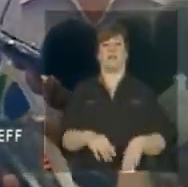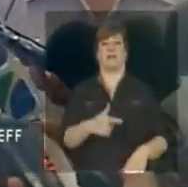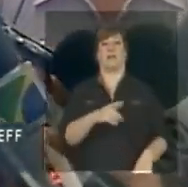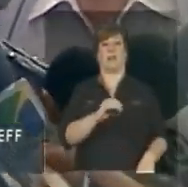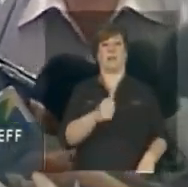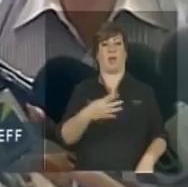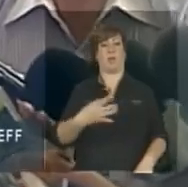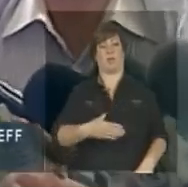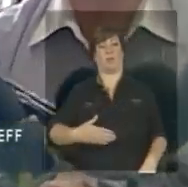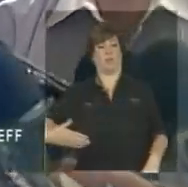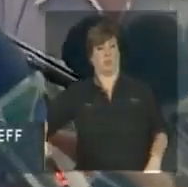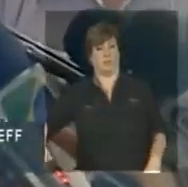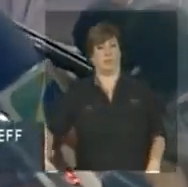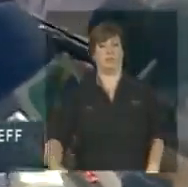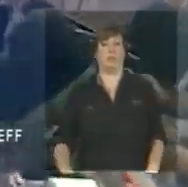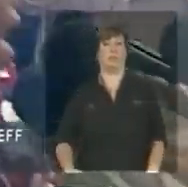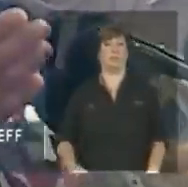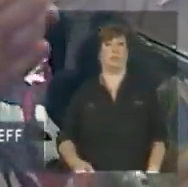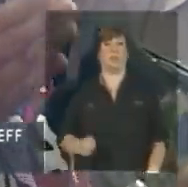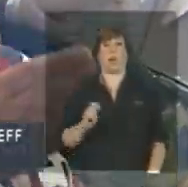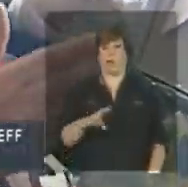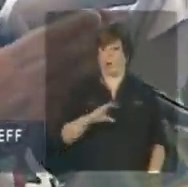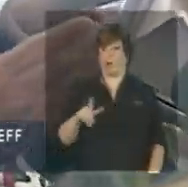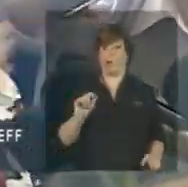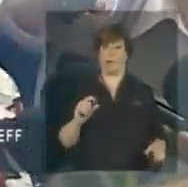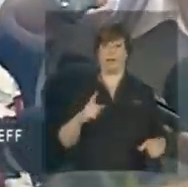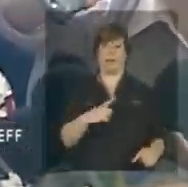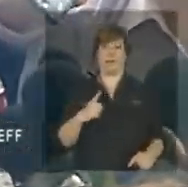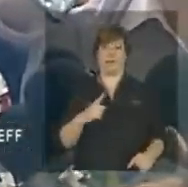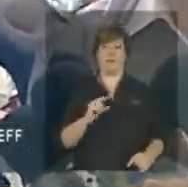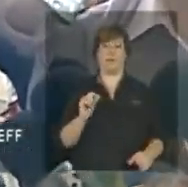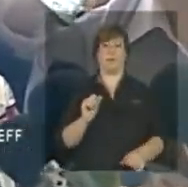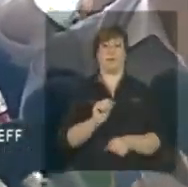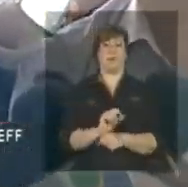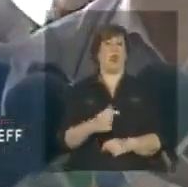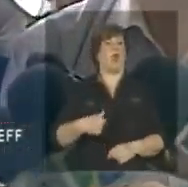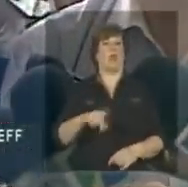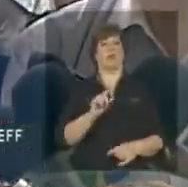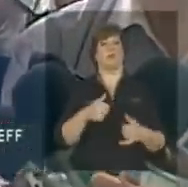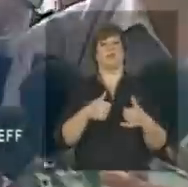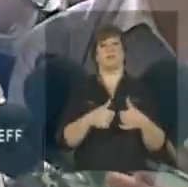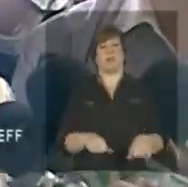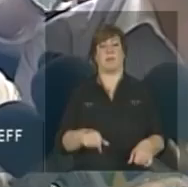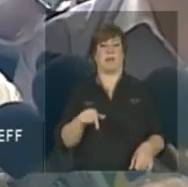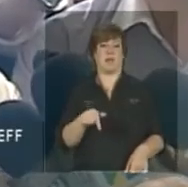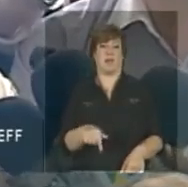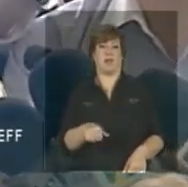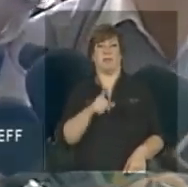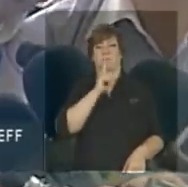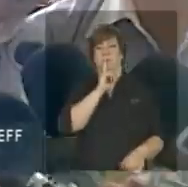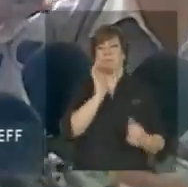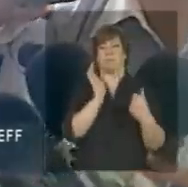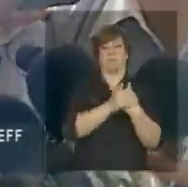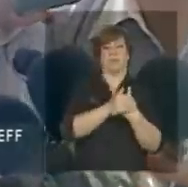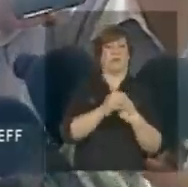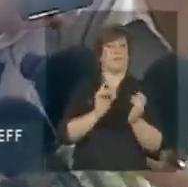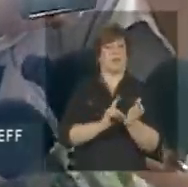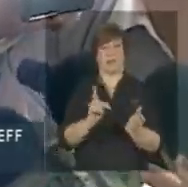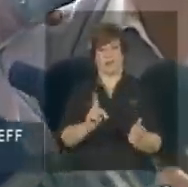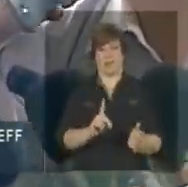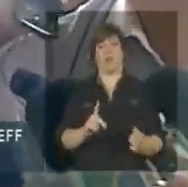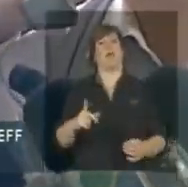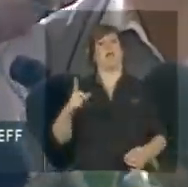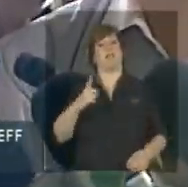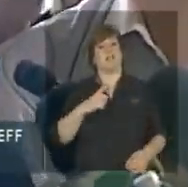2014. É óbvio que teve uma desmobilização, nós não estamos aqui negando a realidade. Houve, de fato,